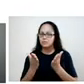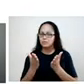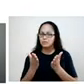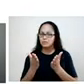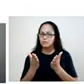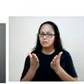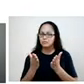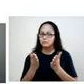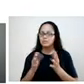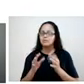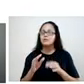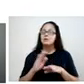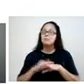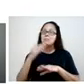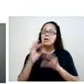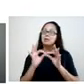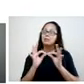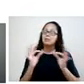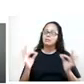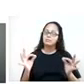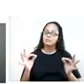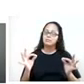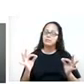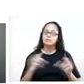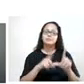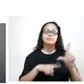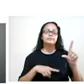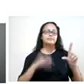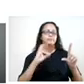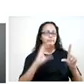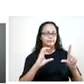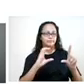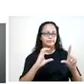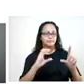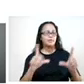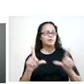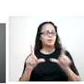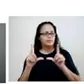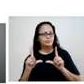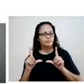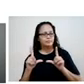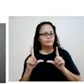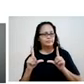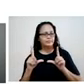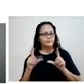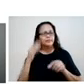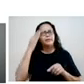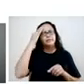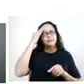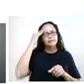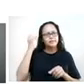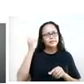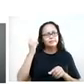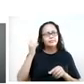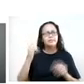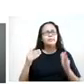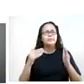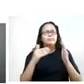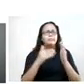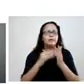mais simples, né? O que essa imagem permite concluir sobre o impacto da peste negra? Bom, pessoal, a